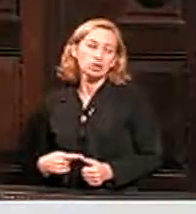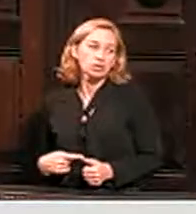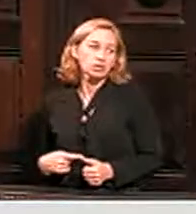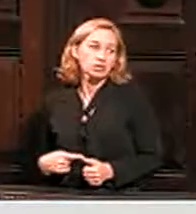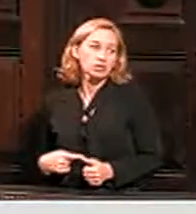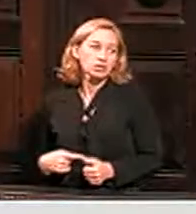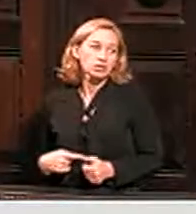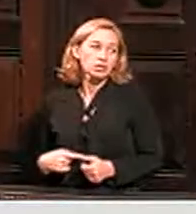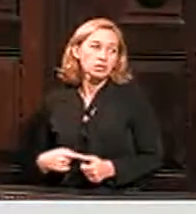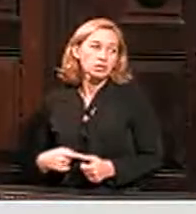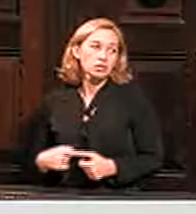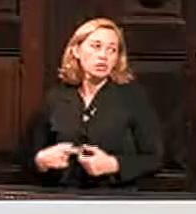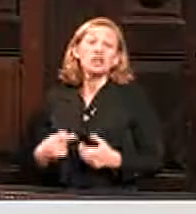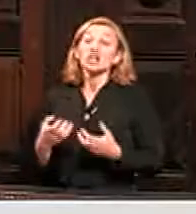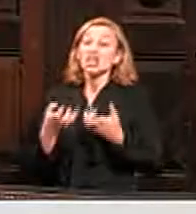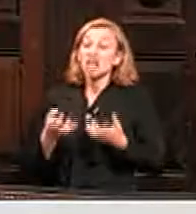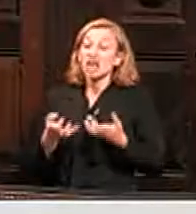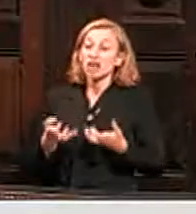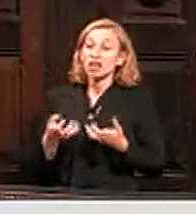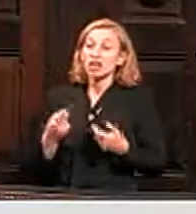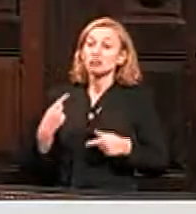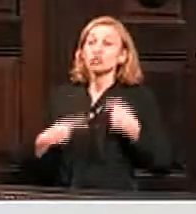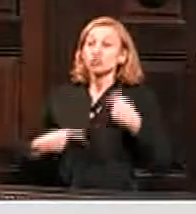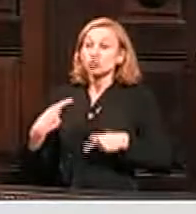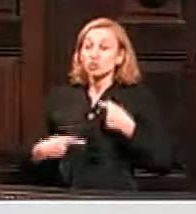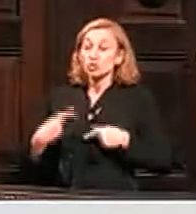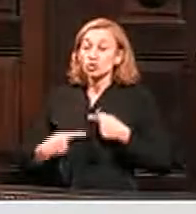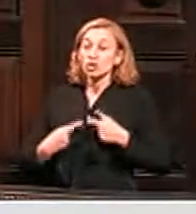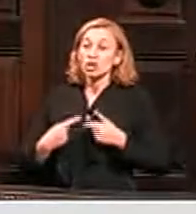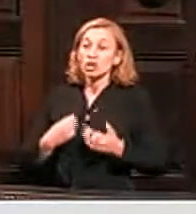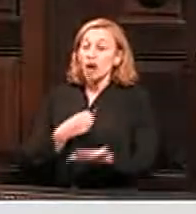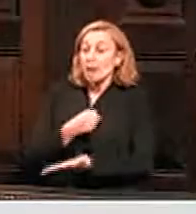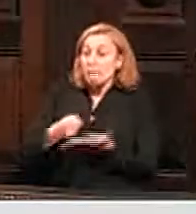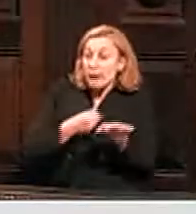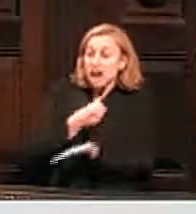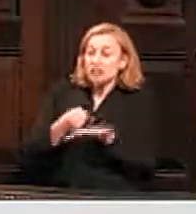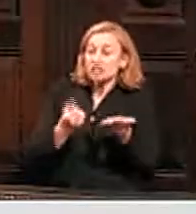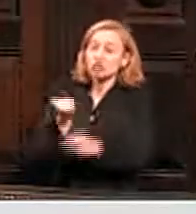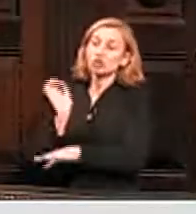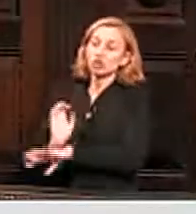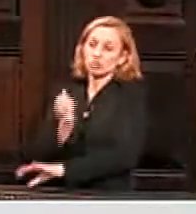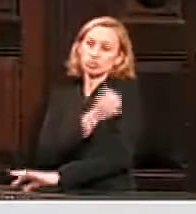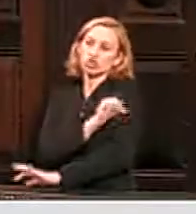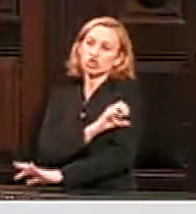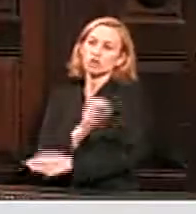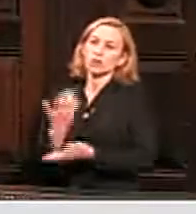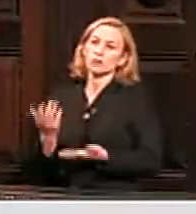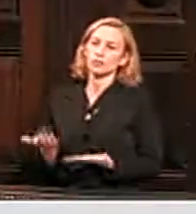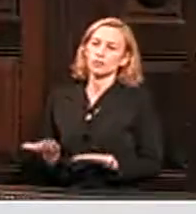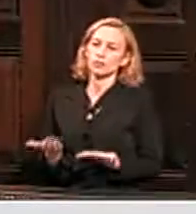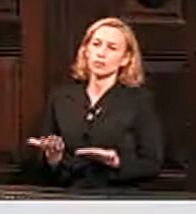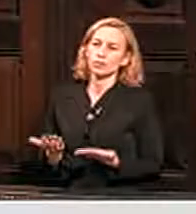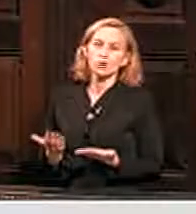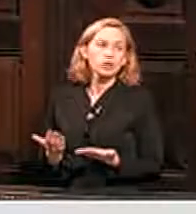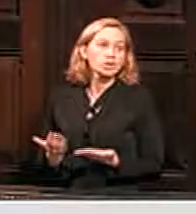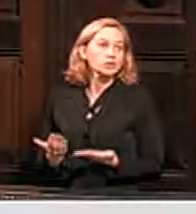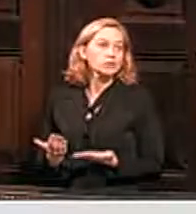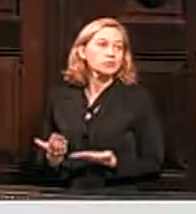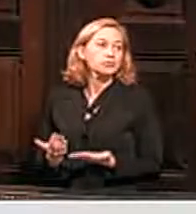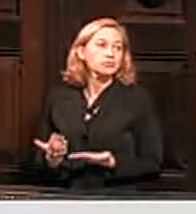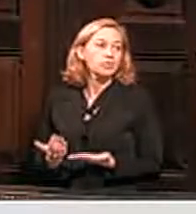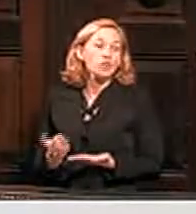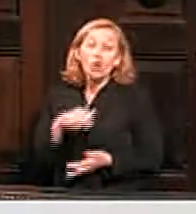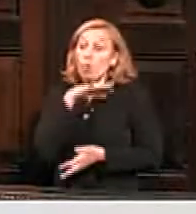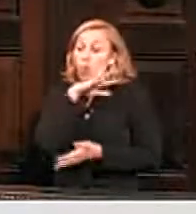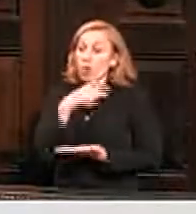aqui de querer debater e modificar a estrutura tributária do Estado do Rio de Janeiro. É uma estrutura tributária